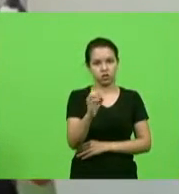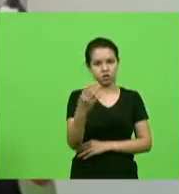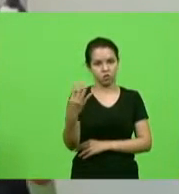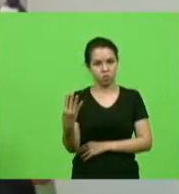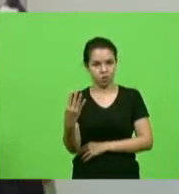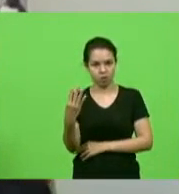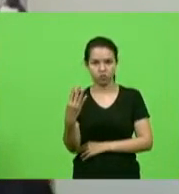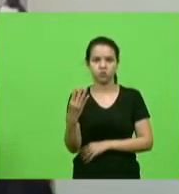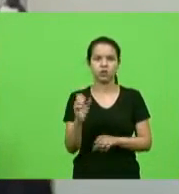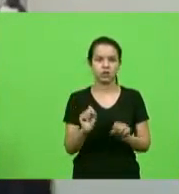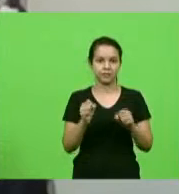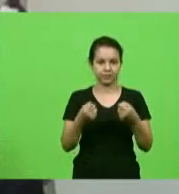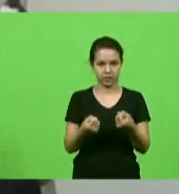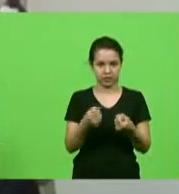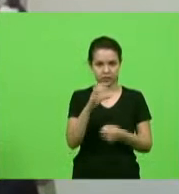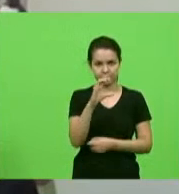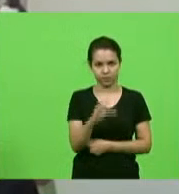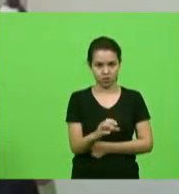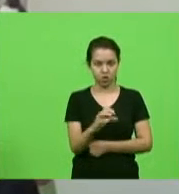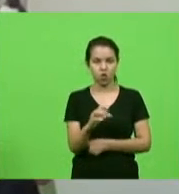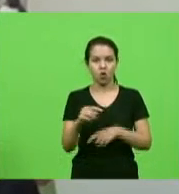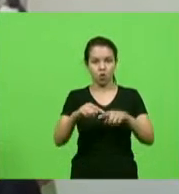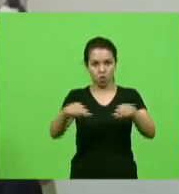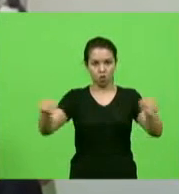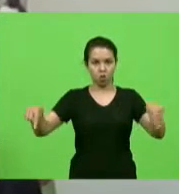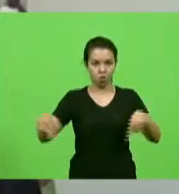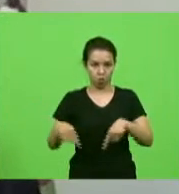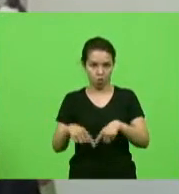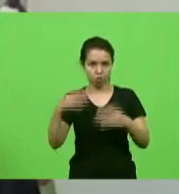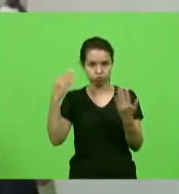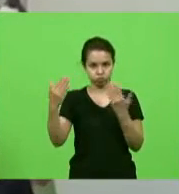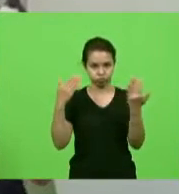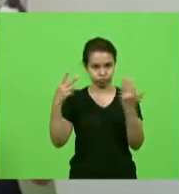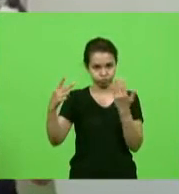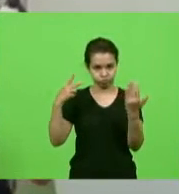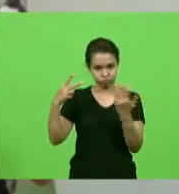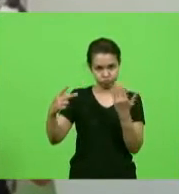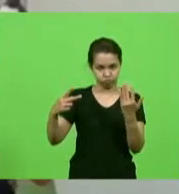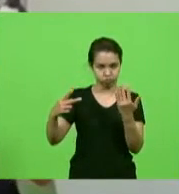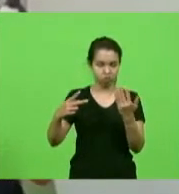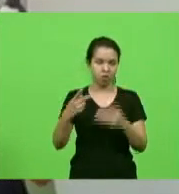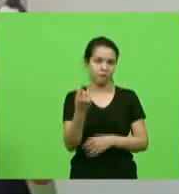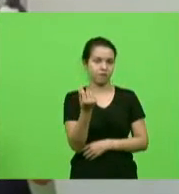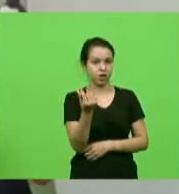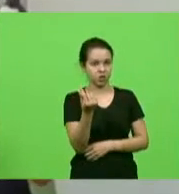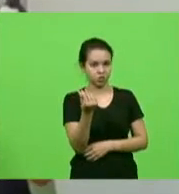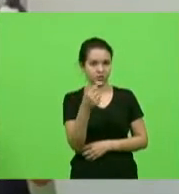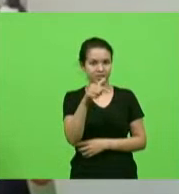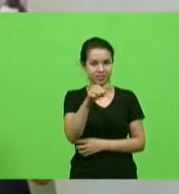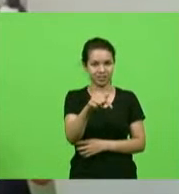da Defesa Civil, com o Hospital Psiquiátrico Espírita Mahatma Gandhi, pelo valor de